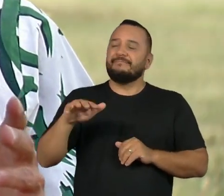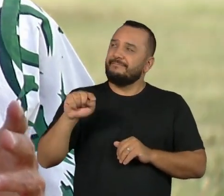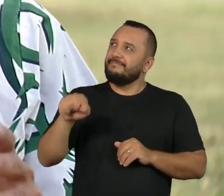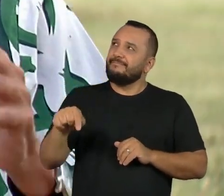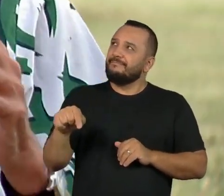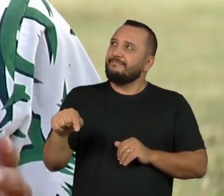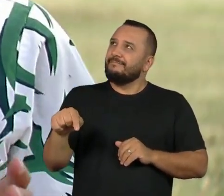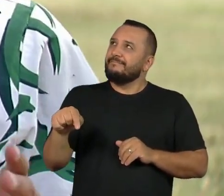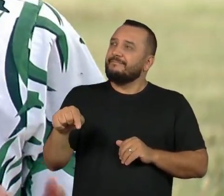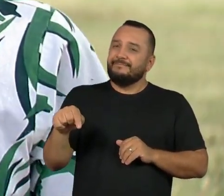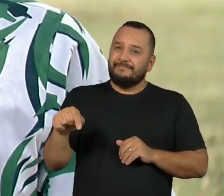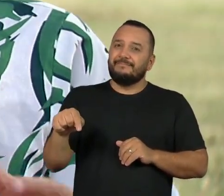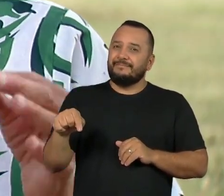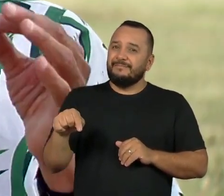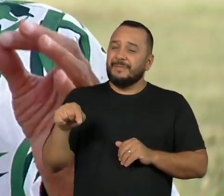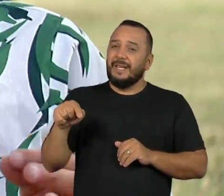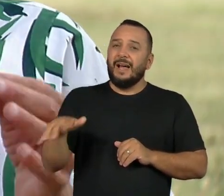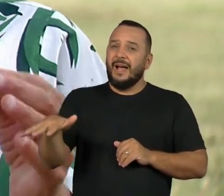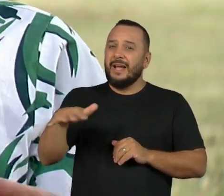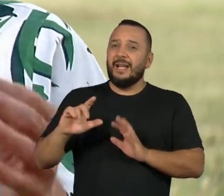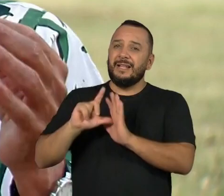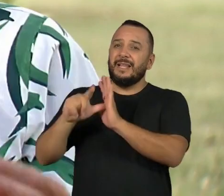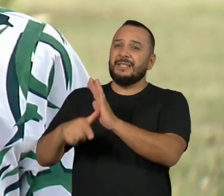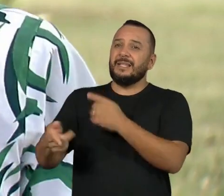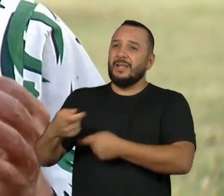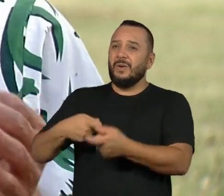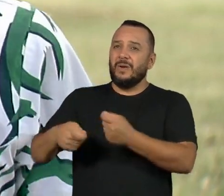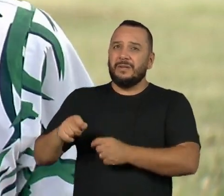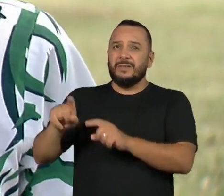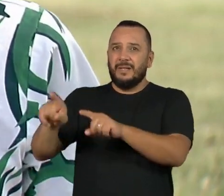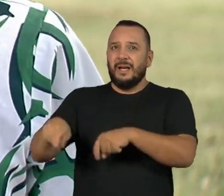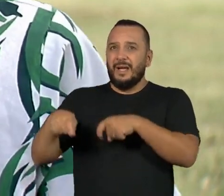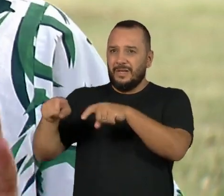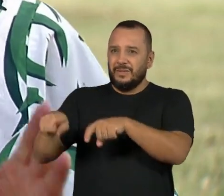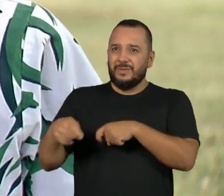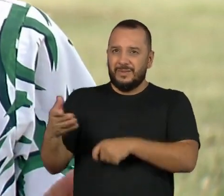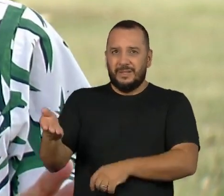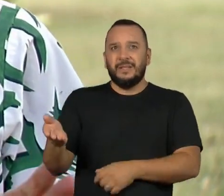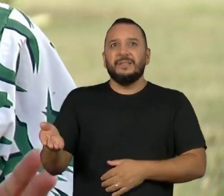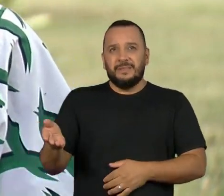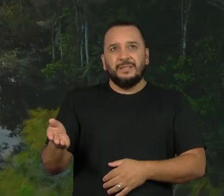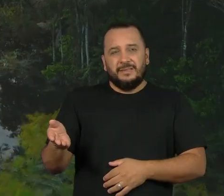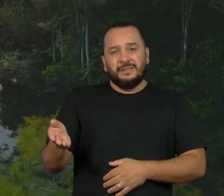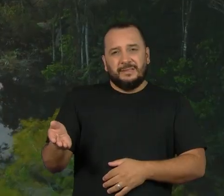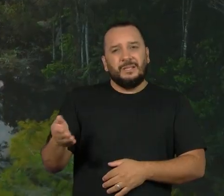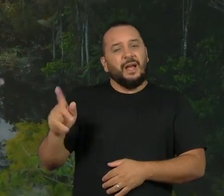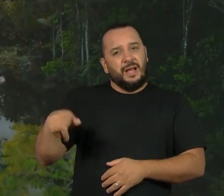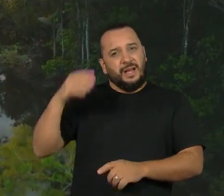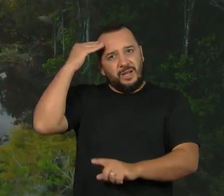mais atrasado de um negócio chamado agro. É bom que se diga.